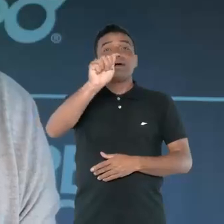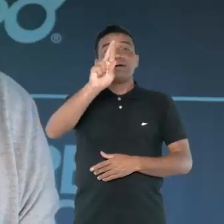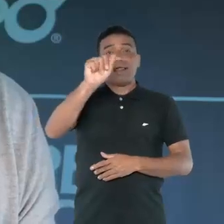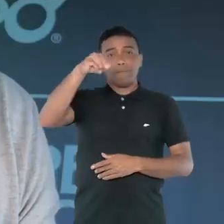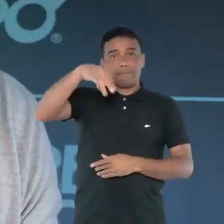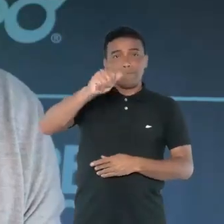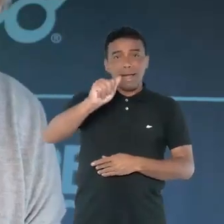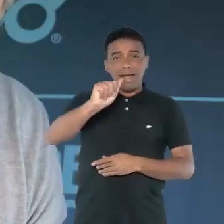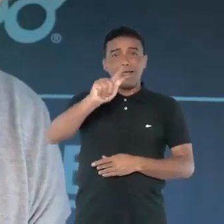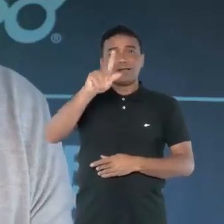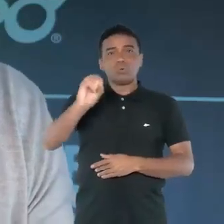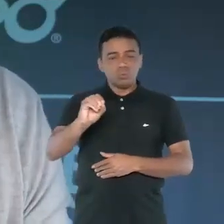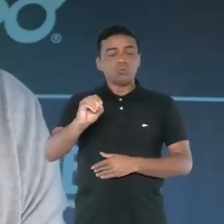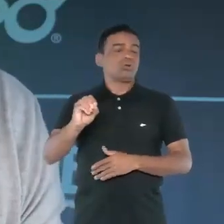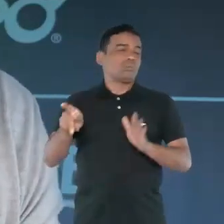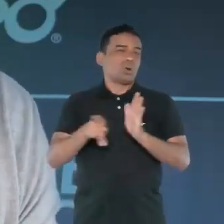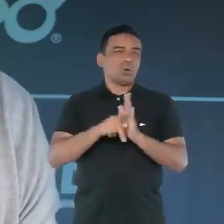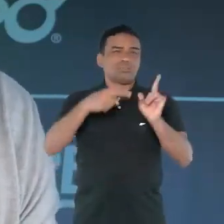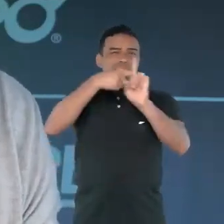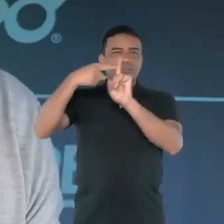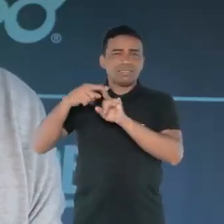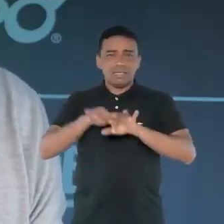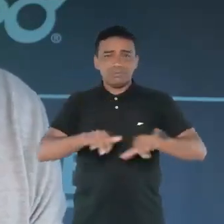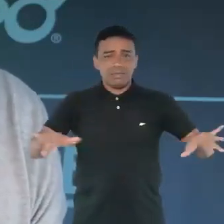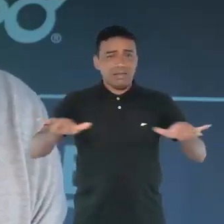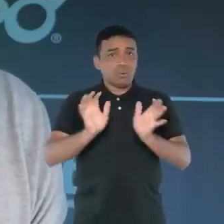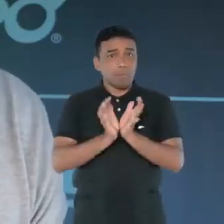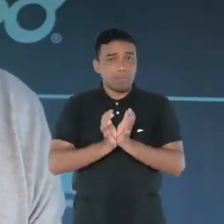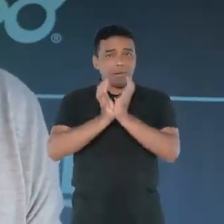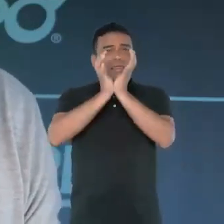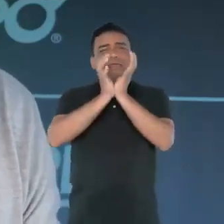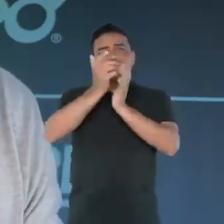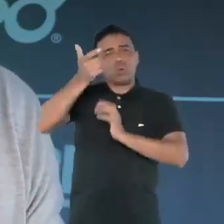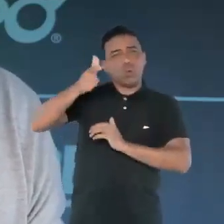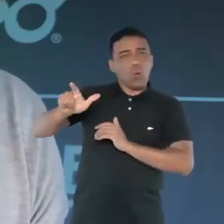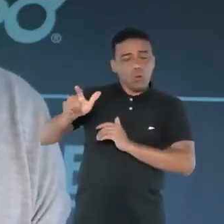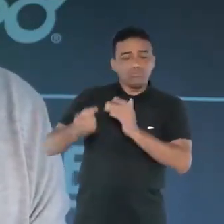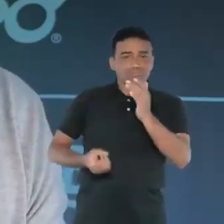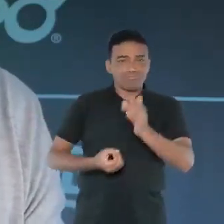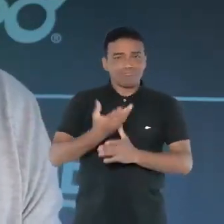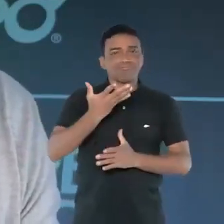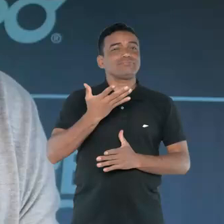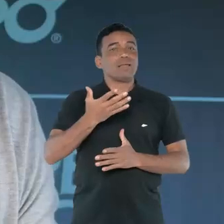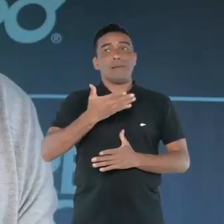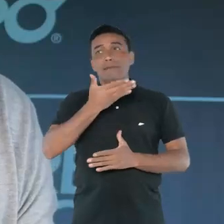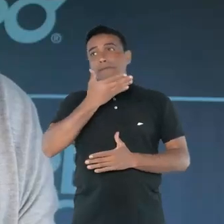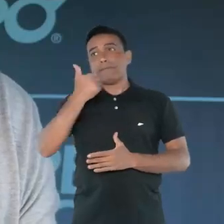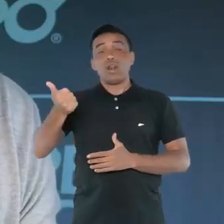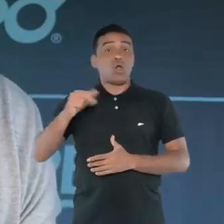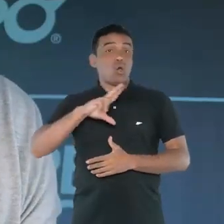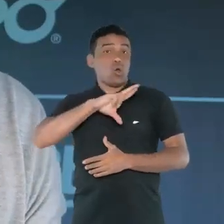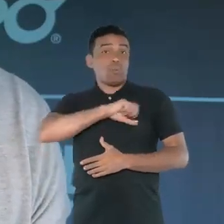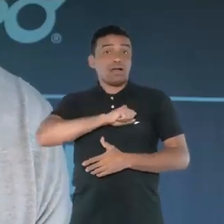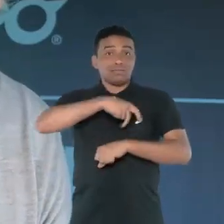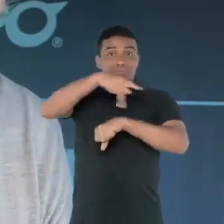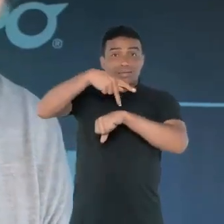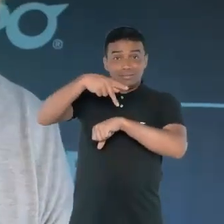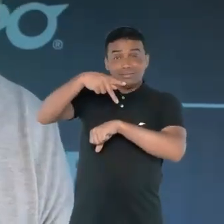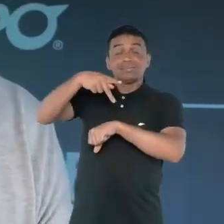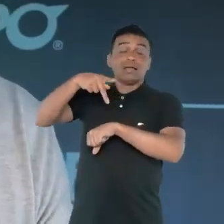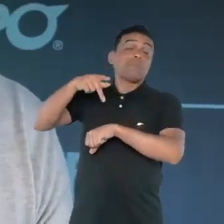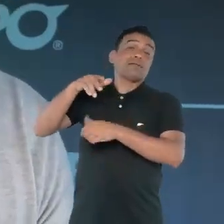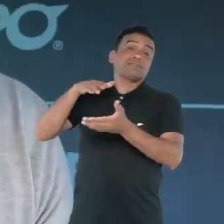2007, Cemitério de Pianos, que recebeu o prêmio Cálamo Outra Mirada, como melhor romance estrangeiro, publicado na